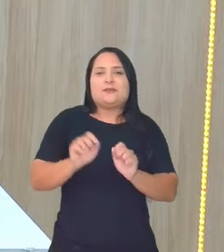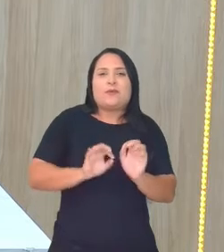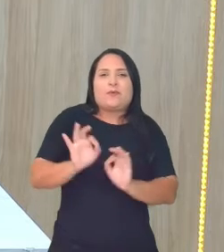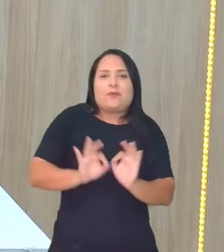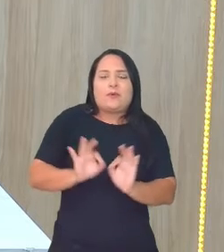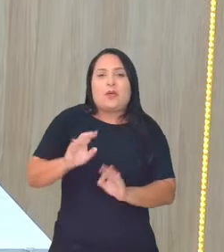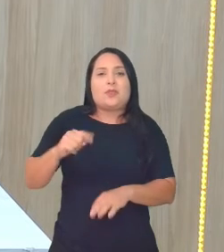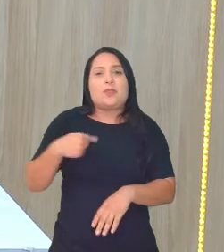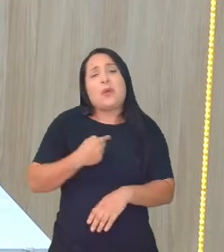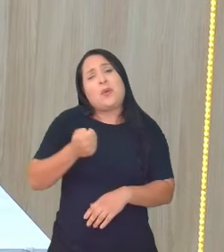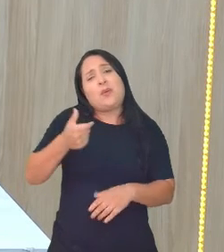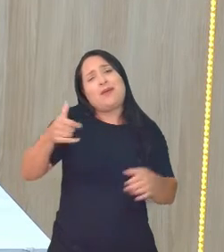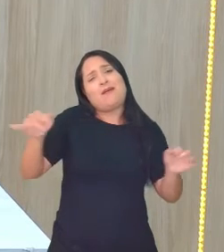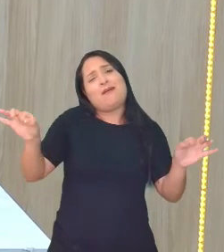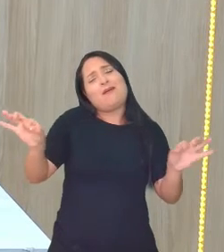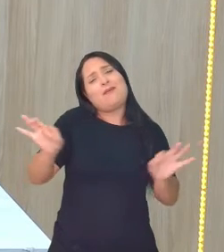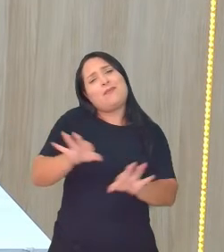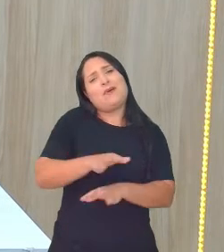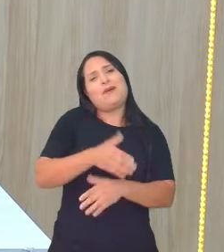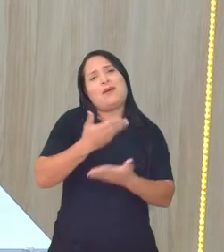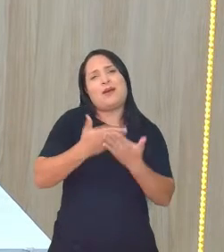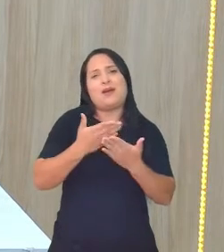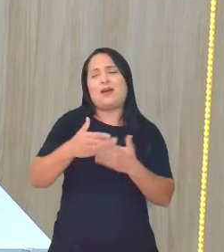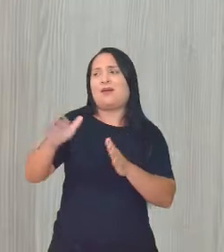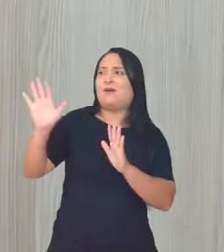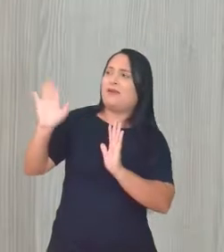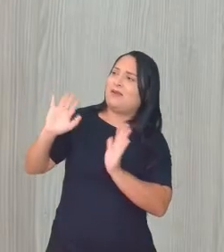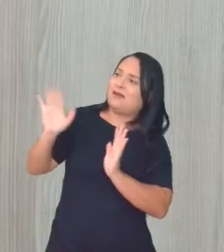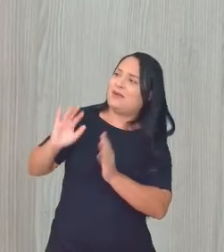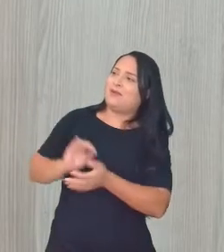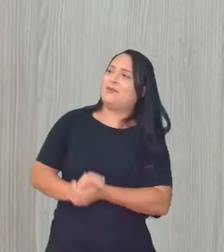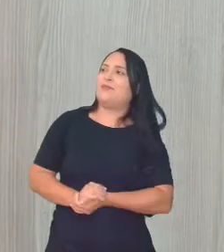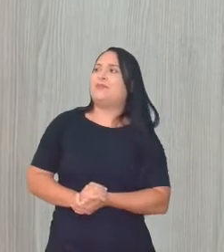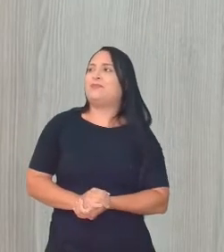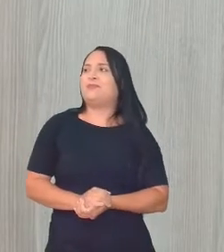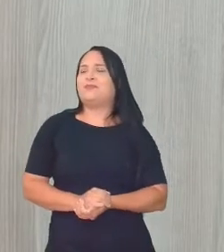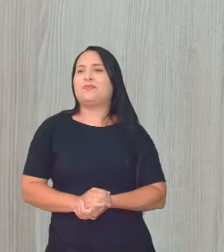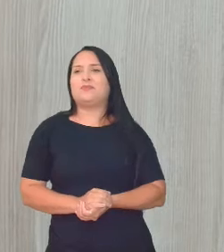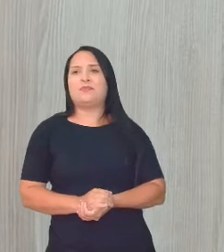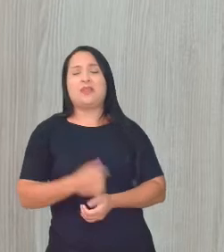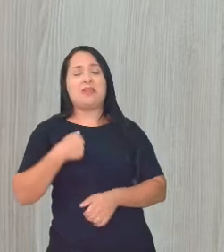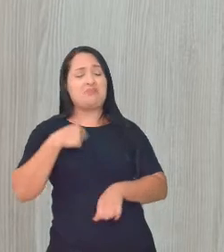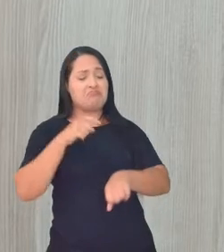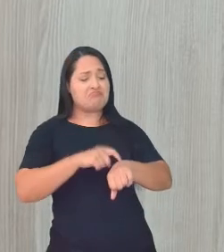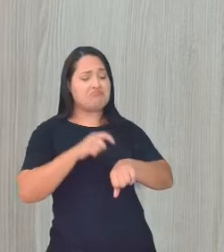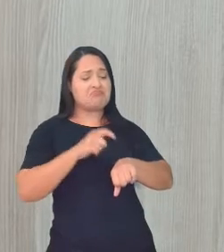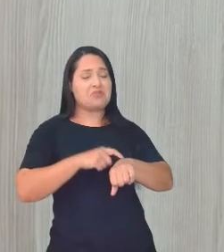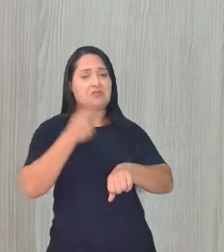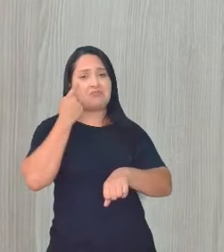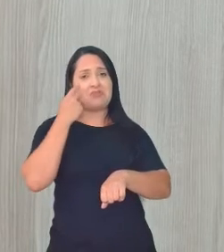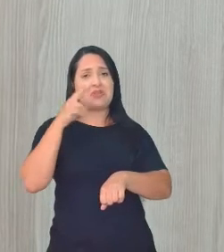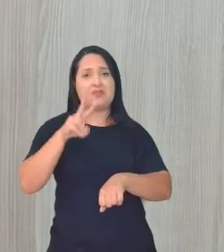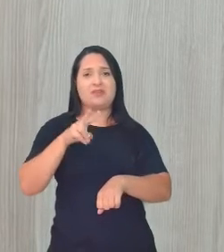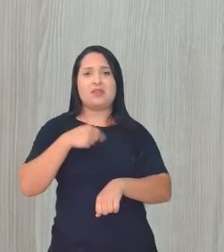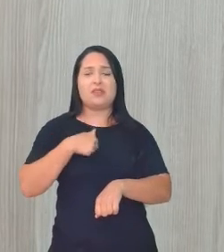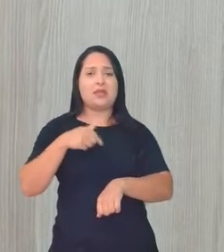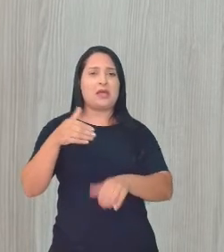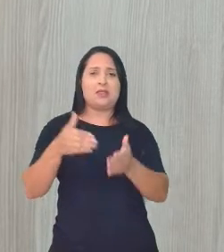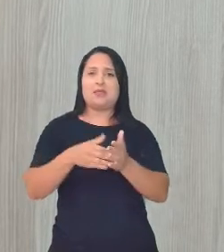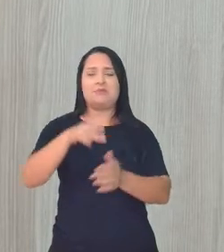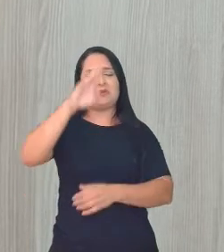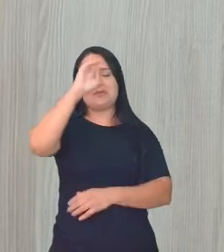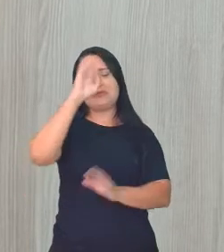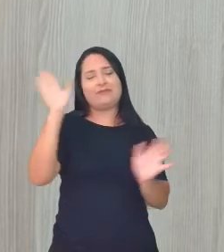A gente está acabando essa aula, se Então, despeça. por isso que eu já até puxar aqui, né? Que eu olhei ali o tempo. É. Gente, não vamos ficar até meu dia hoje,